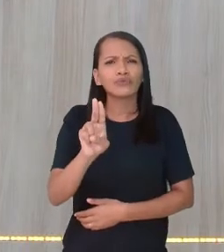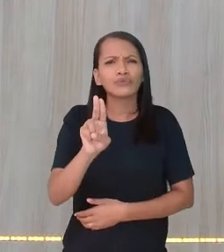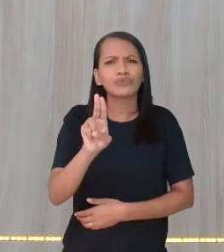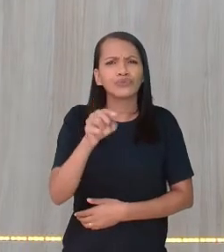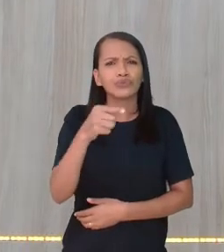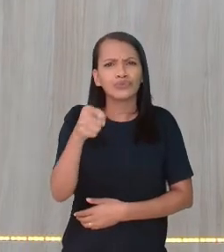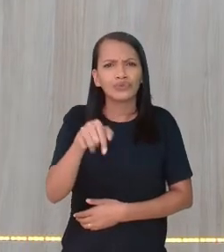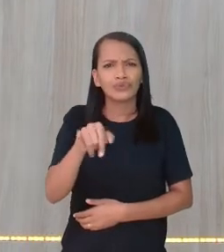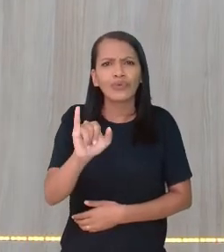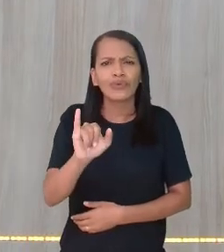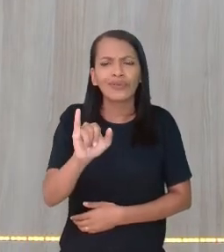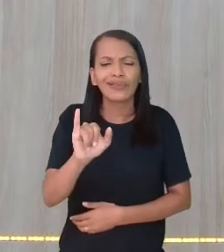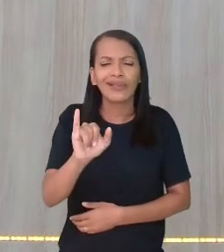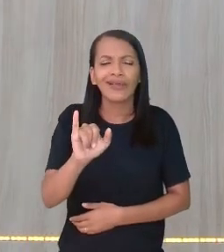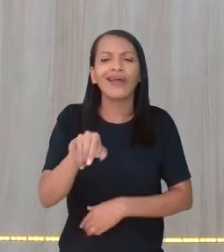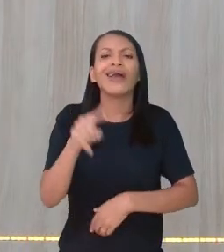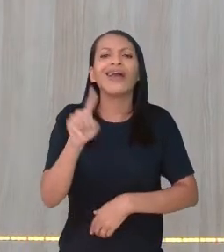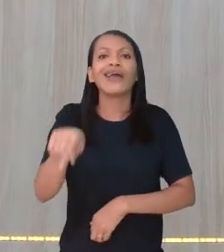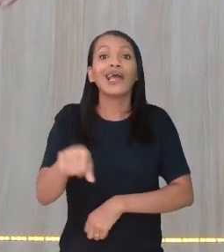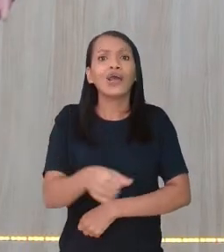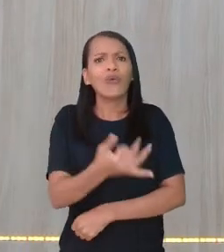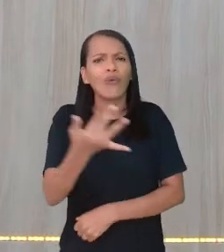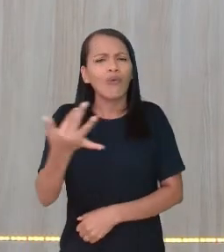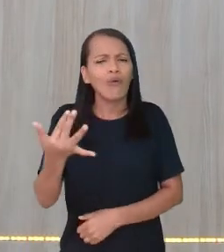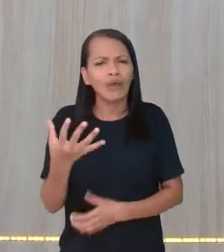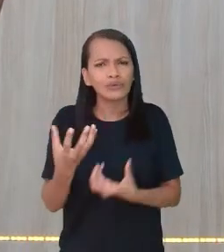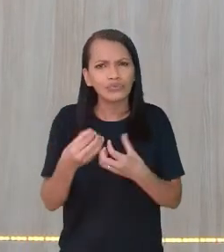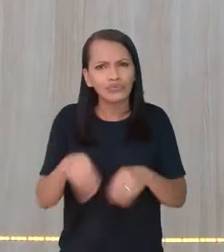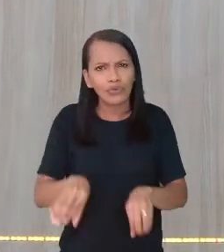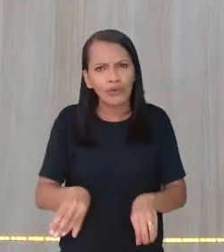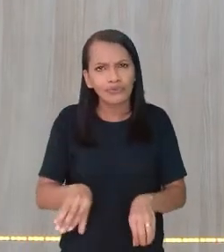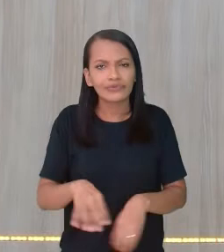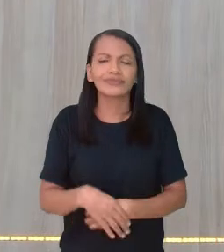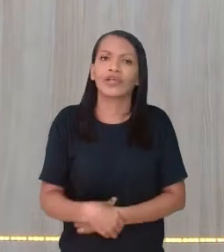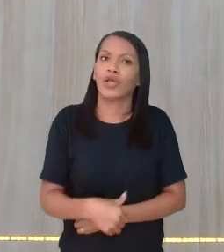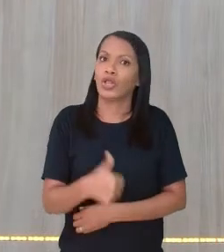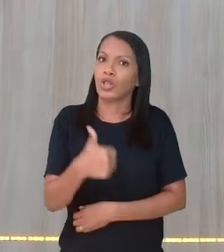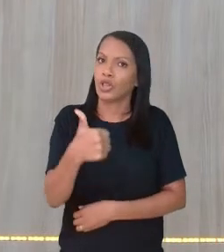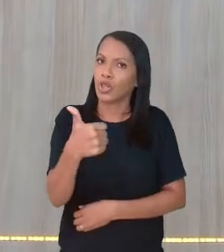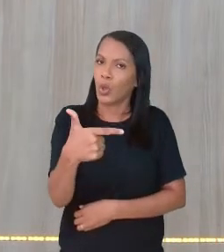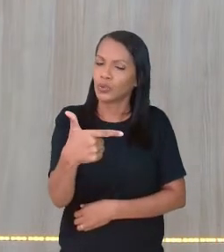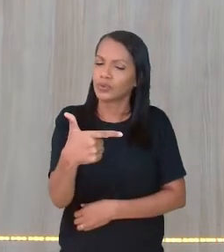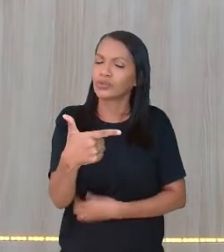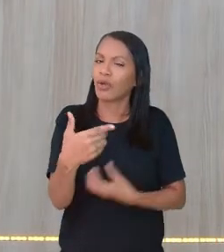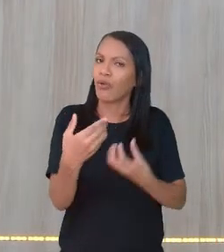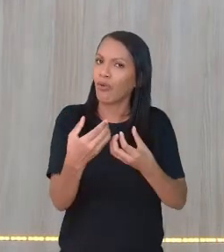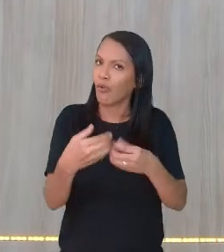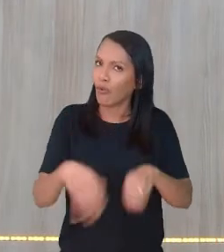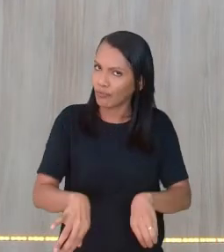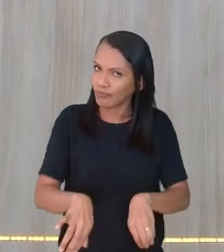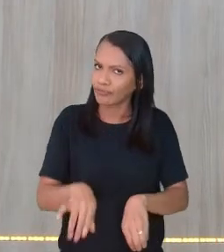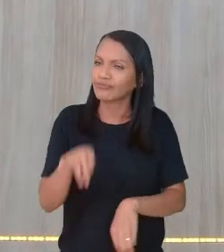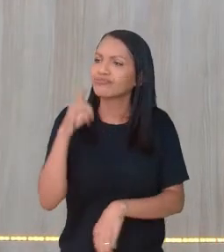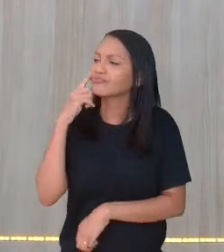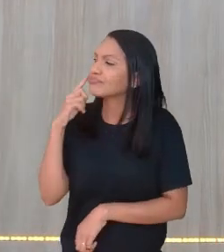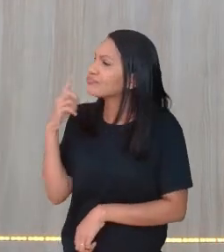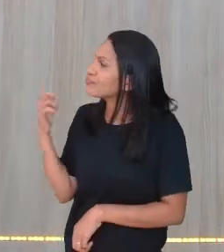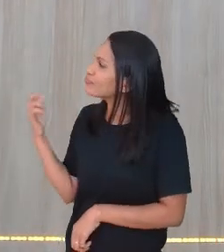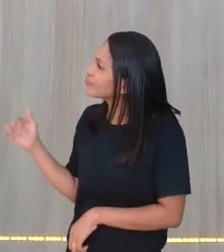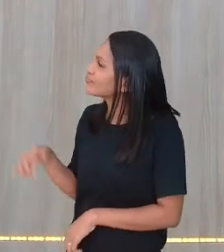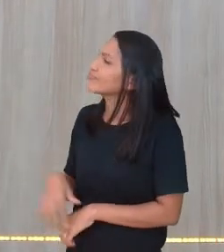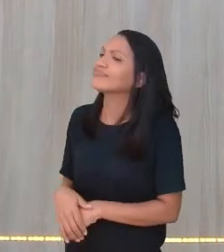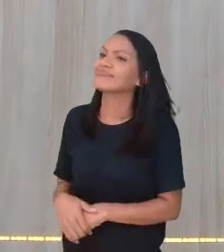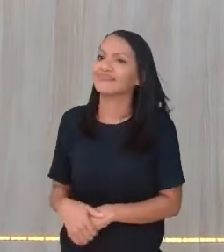as pessoas utilizando aí muito, né, essa nomenclatura, mas 1/2 corresponde